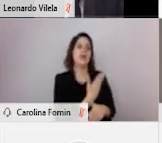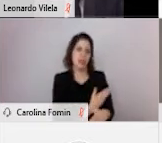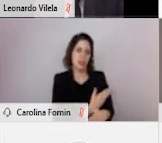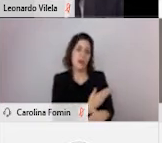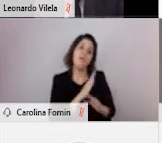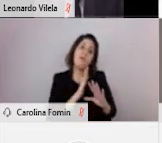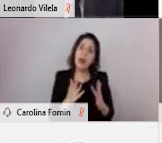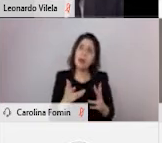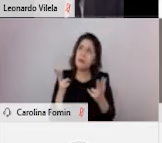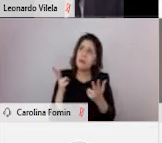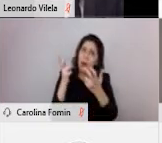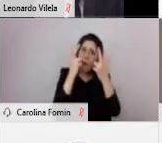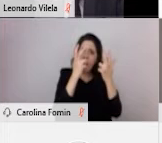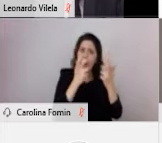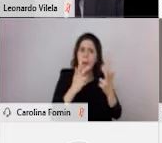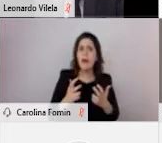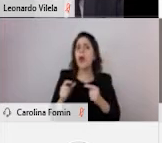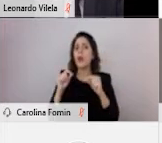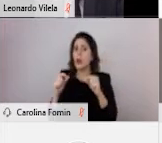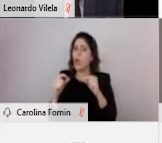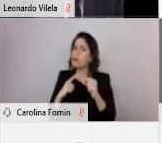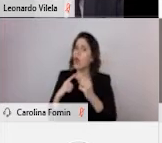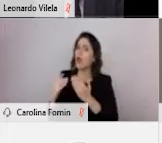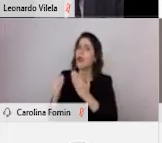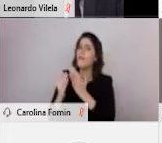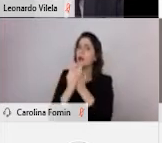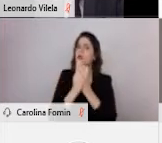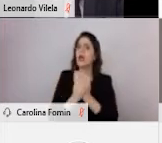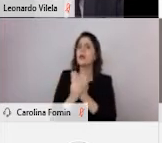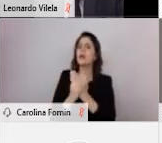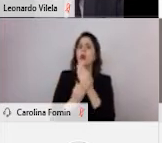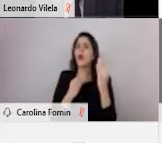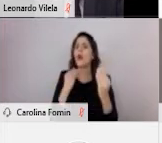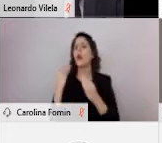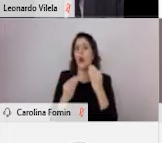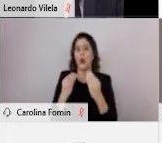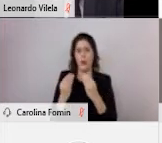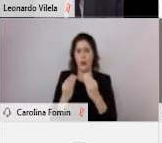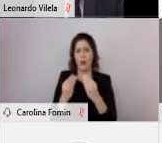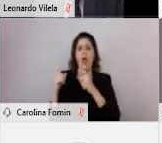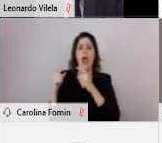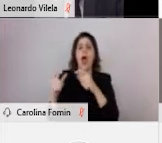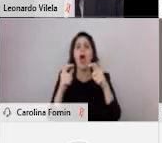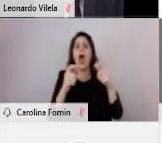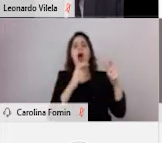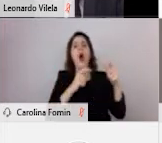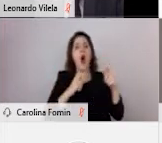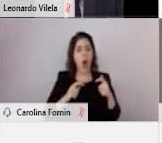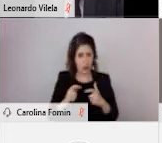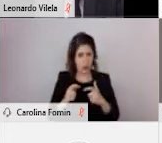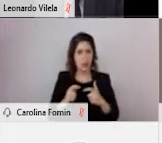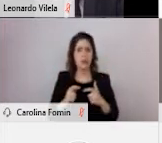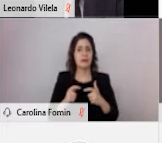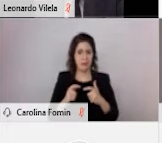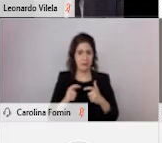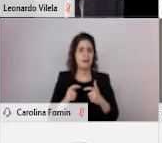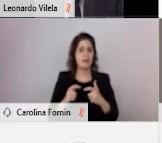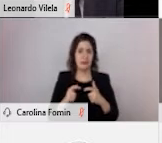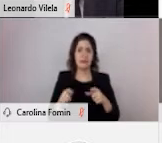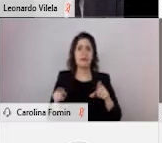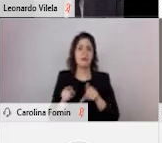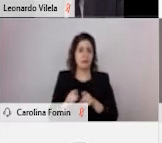como tem funcionado, né, essas solicitações e a